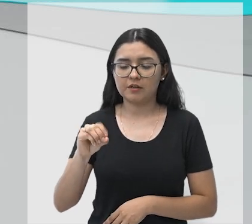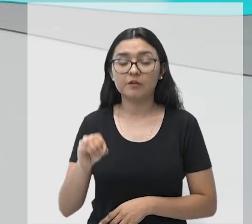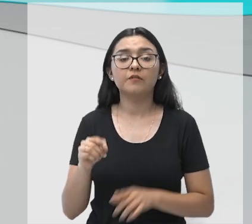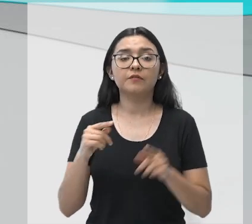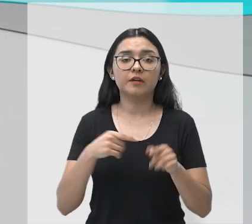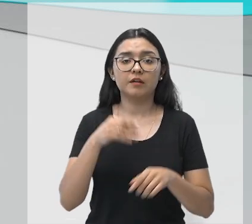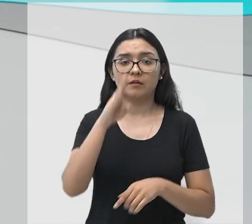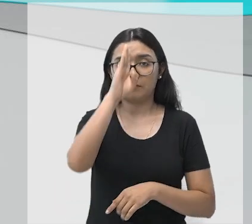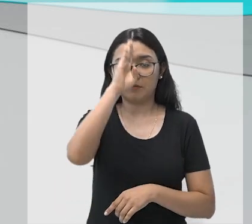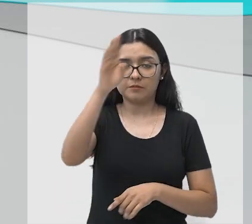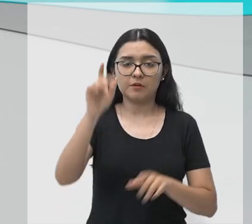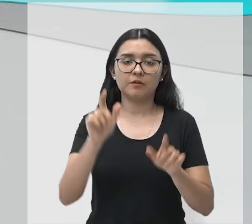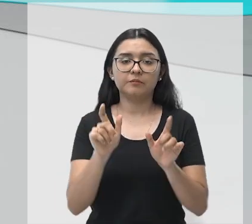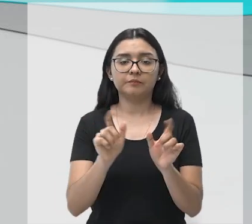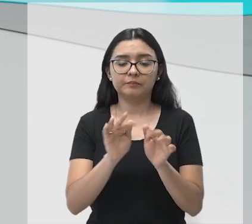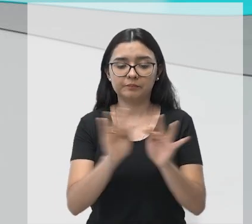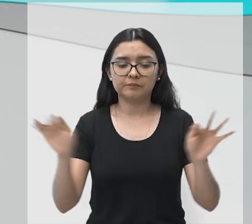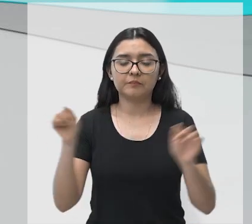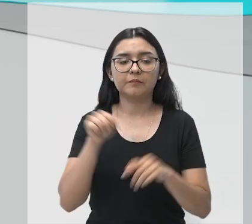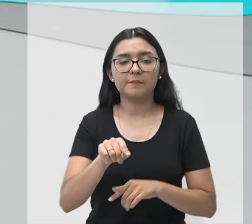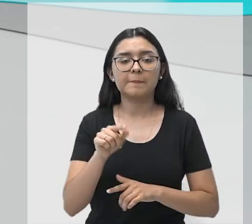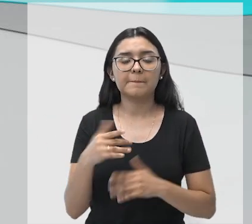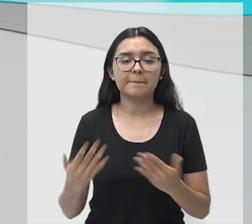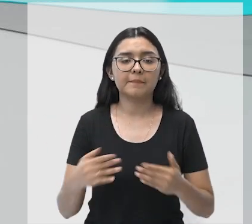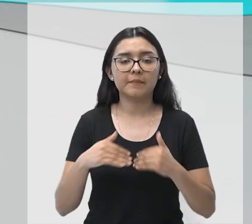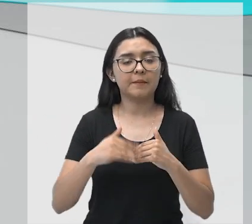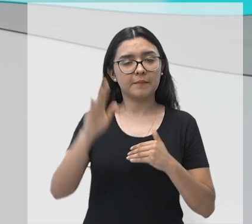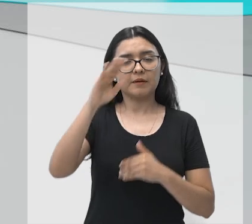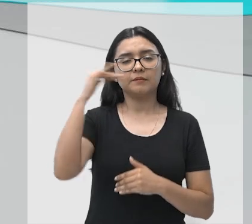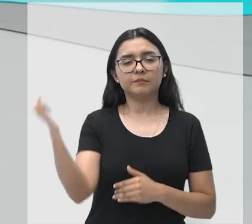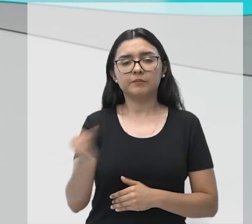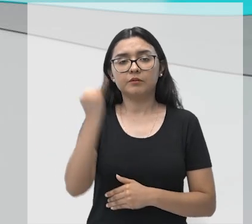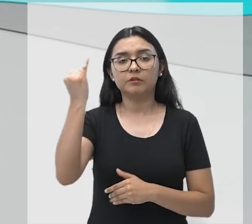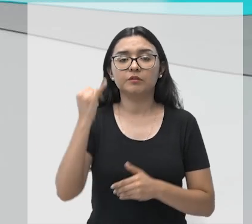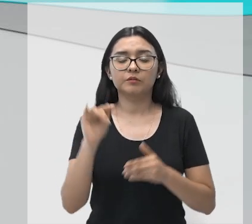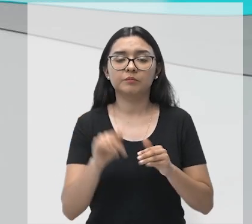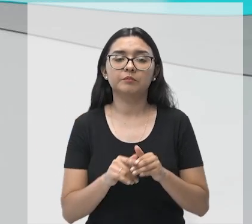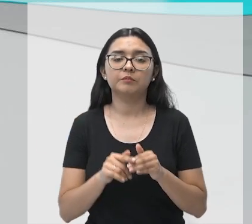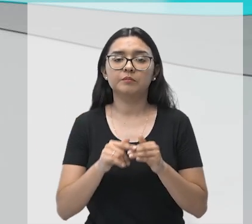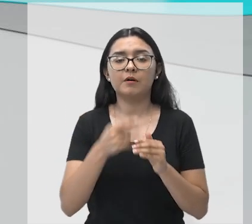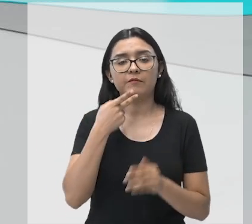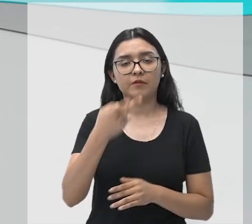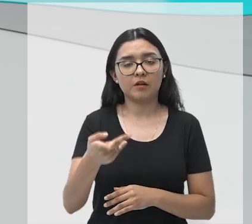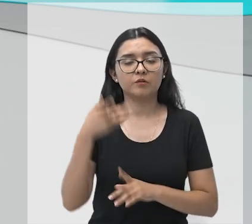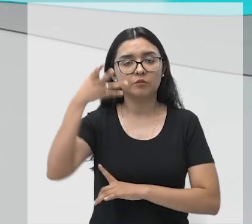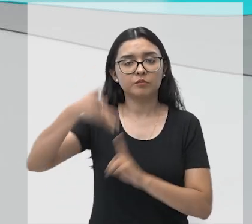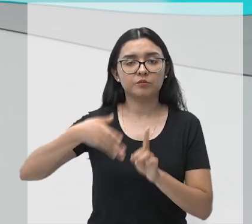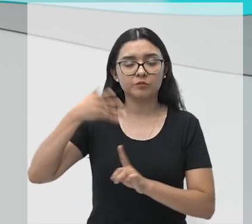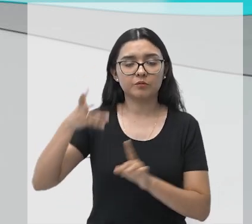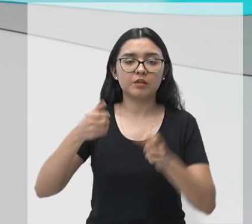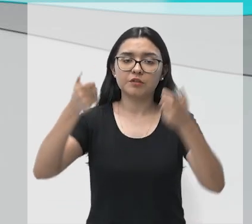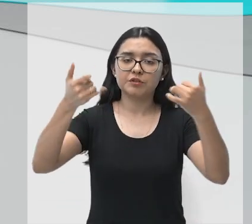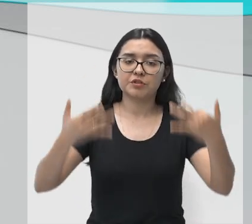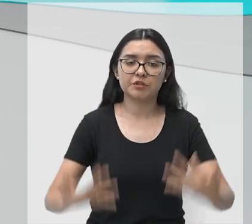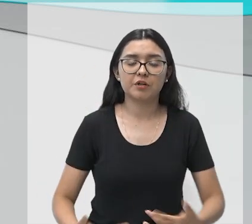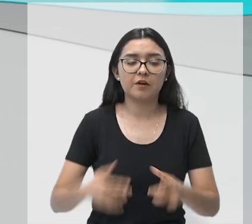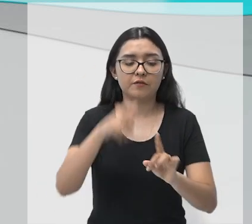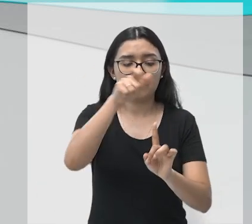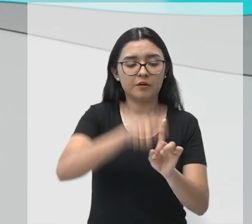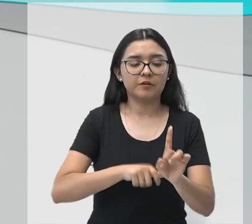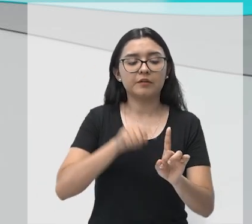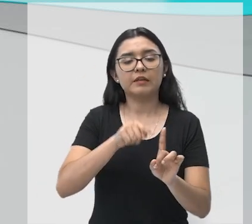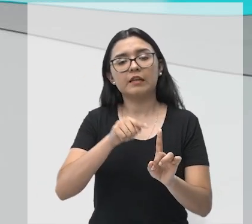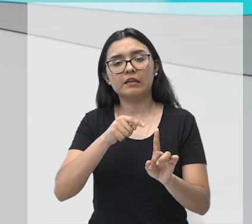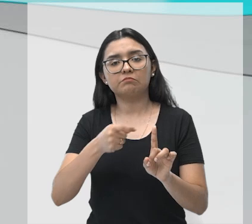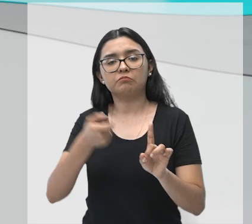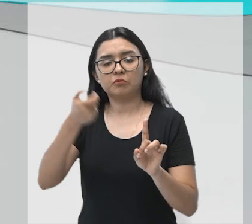Então, verbo, ele é o componente mais importante de um discurso, de uma fala. Ele descreve o que o sujeito